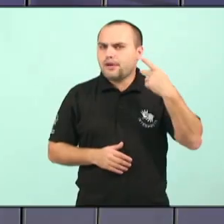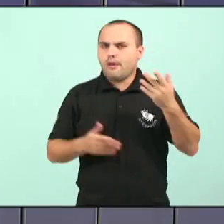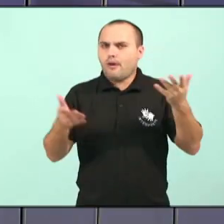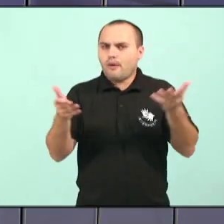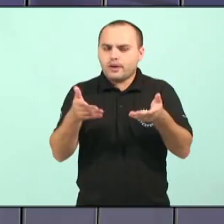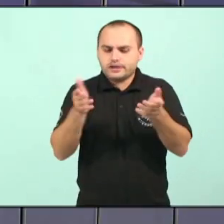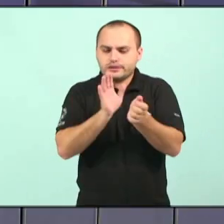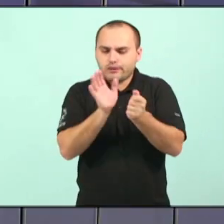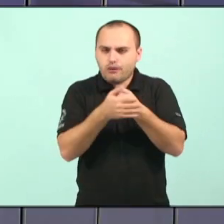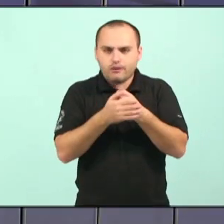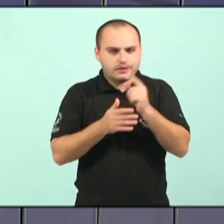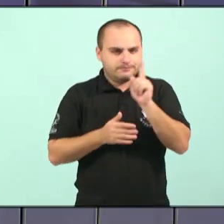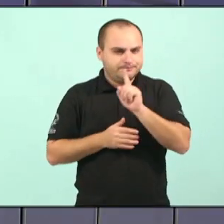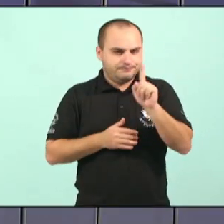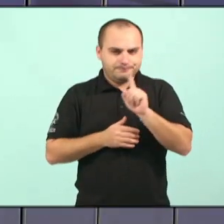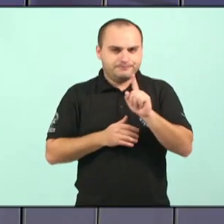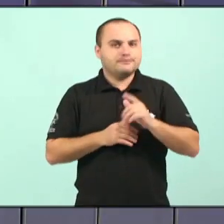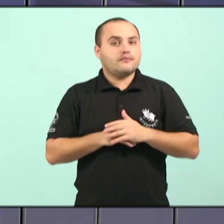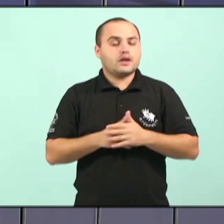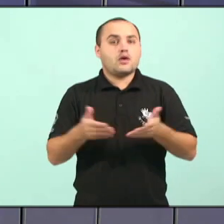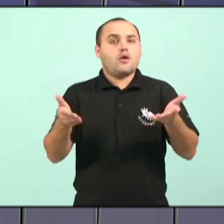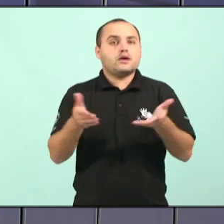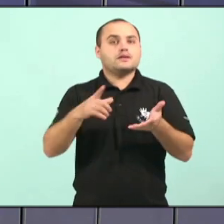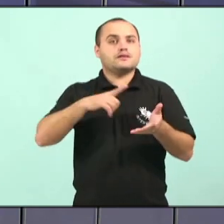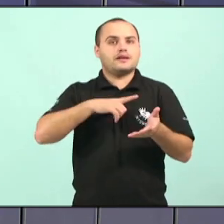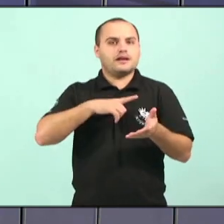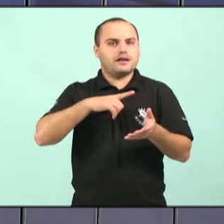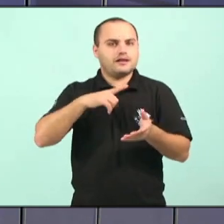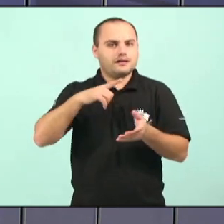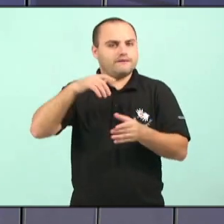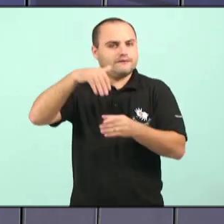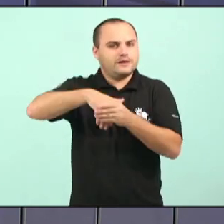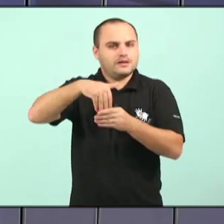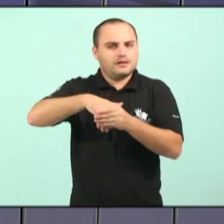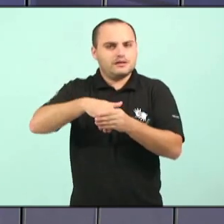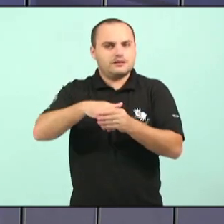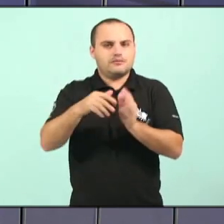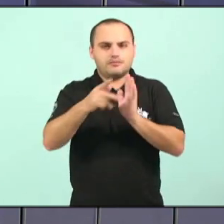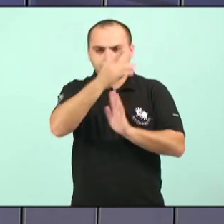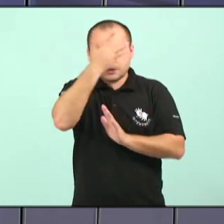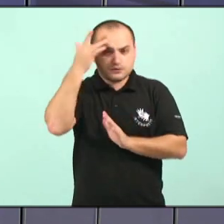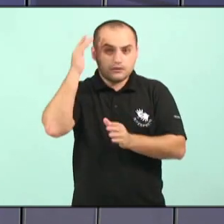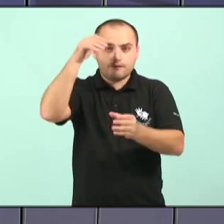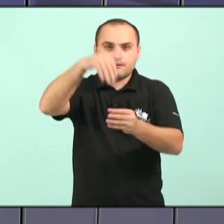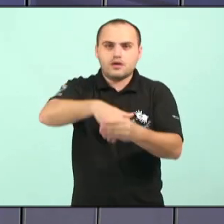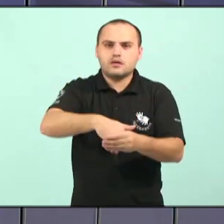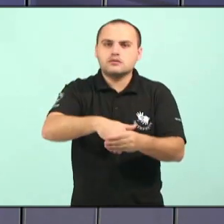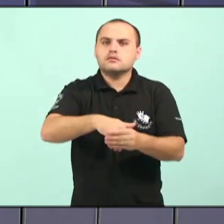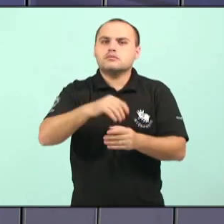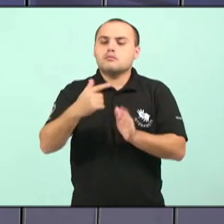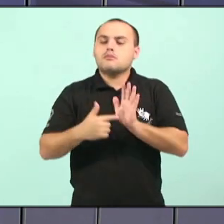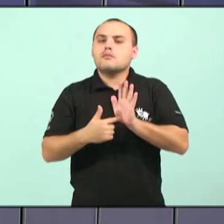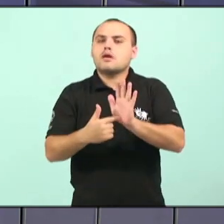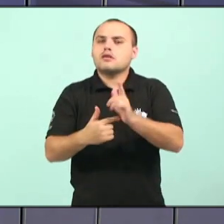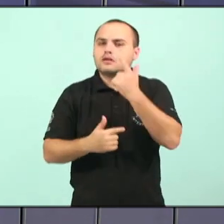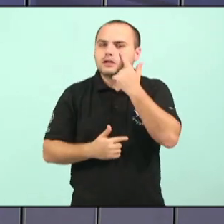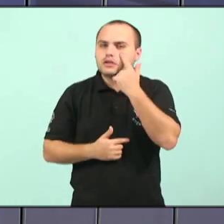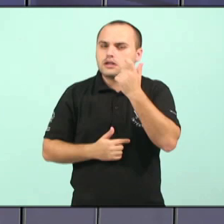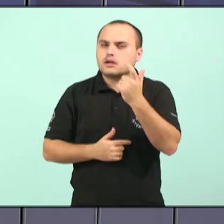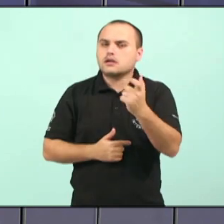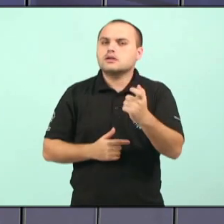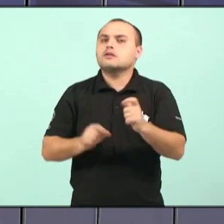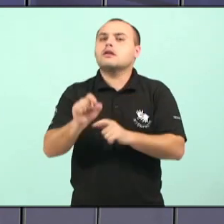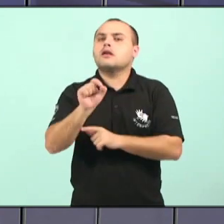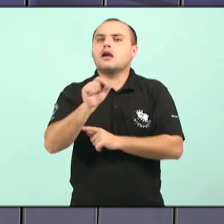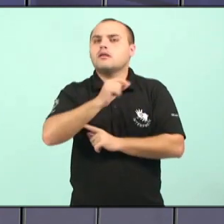esconder nada. Então, quando você tem uma votação, o poder do seu voto acaba demonstrando o seu interesse e com quem você está do